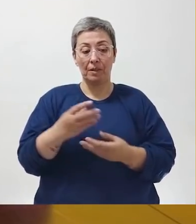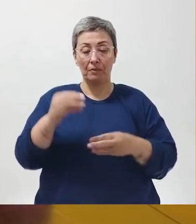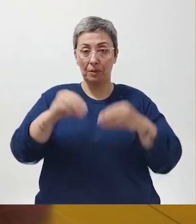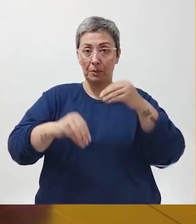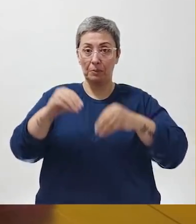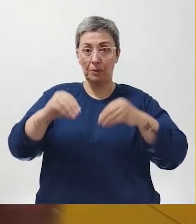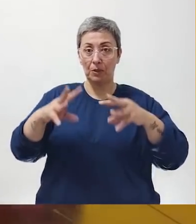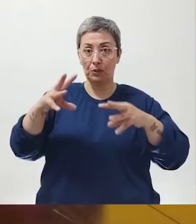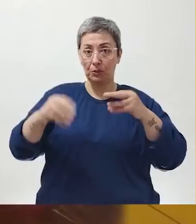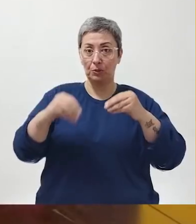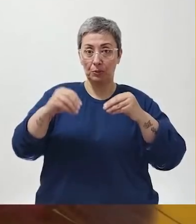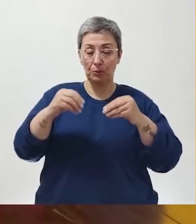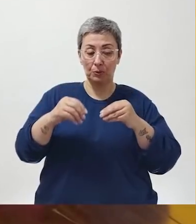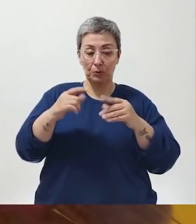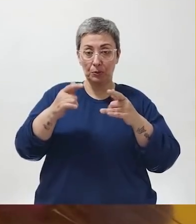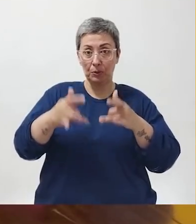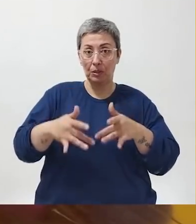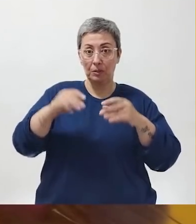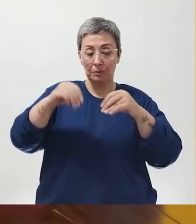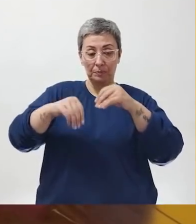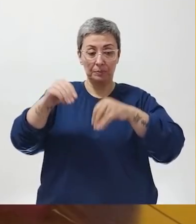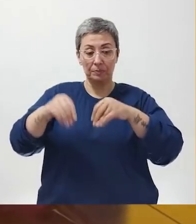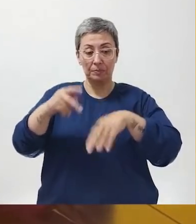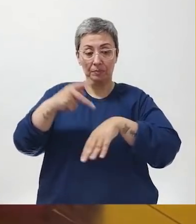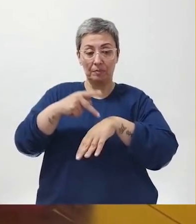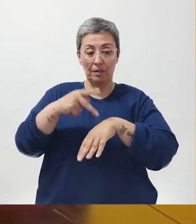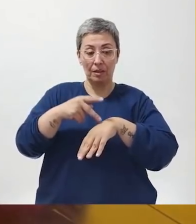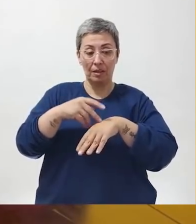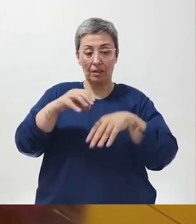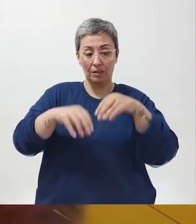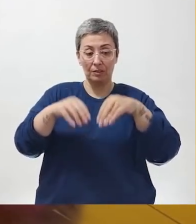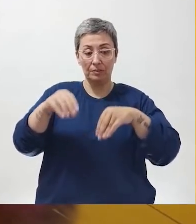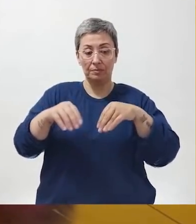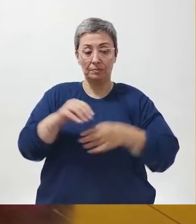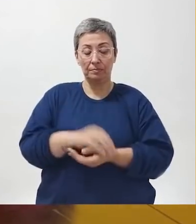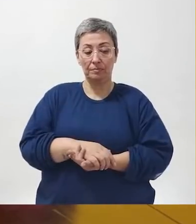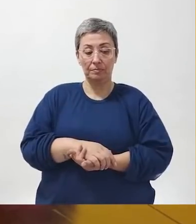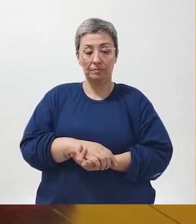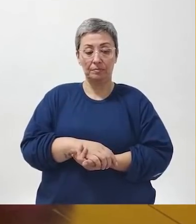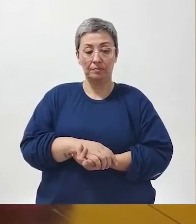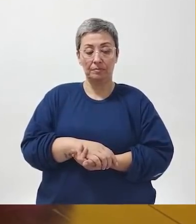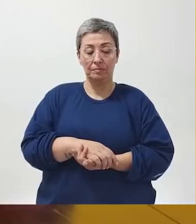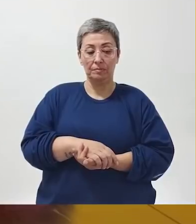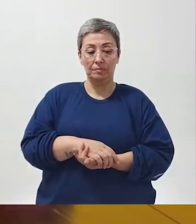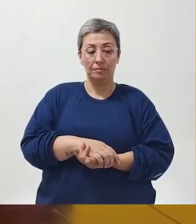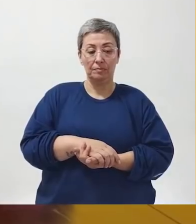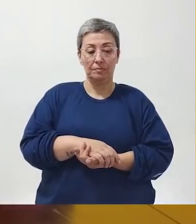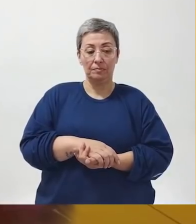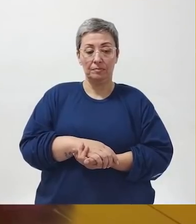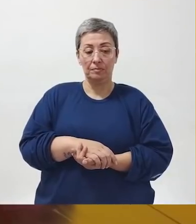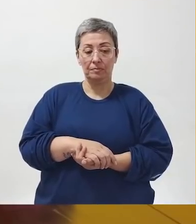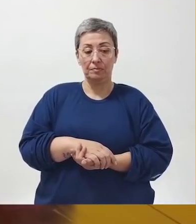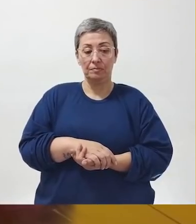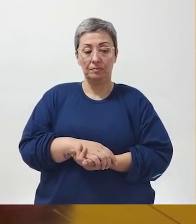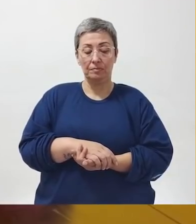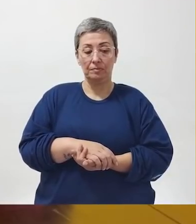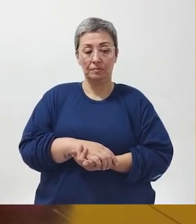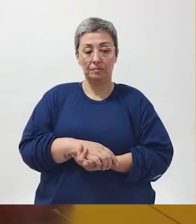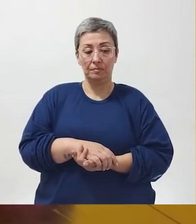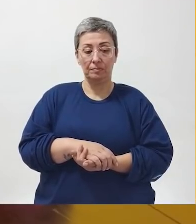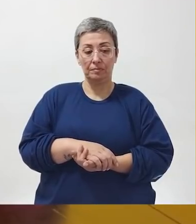mas que dessa forma, por meio de uma combinação criativa, podem provocar efeitos de sentido interessantes. Então, esse caso da combinação, quando também existe a